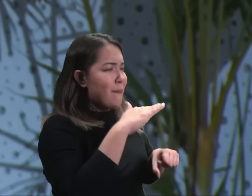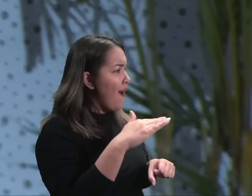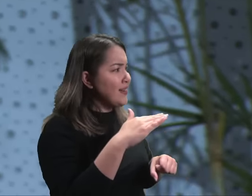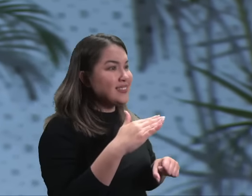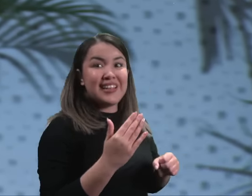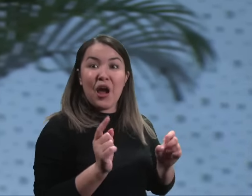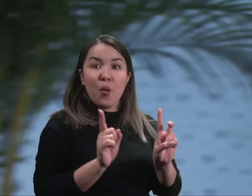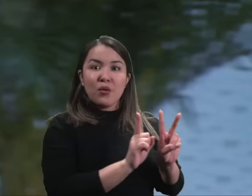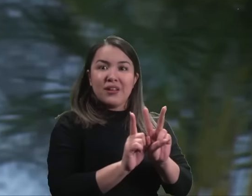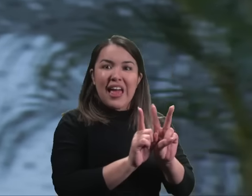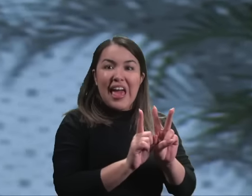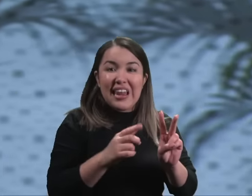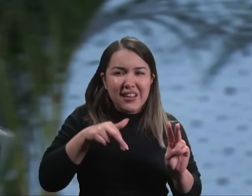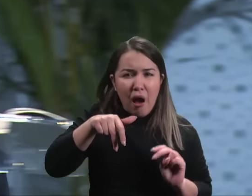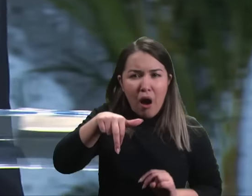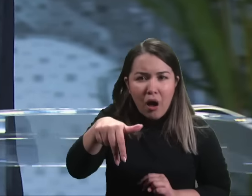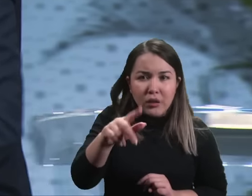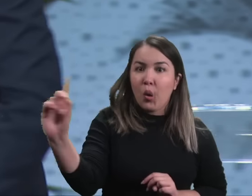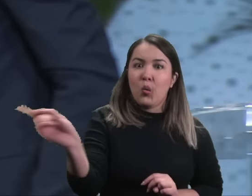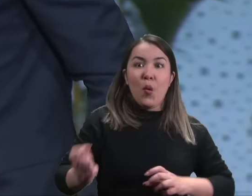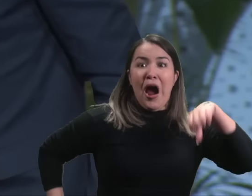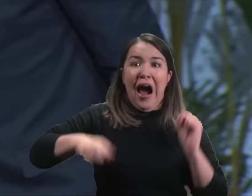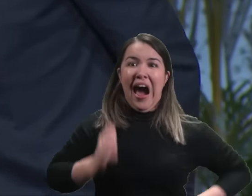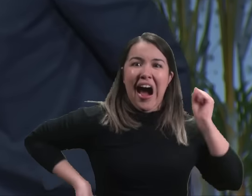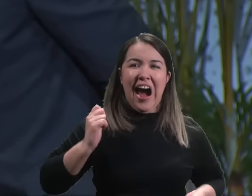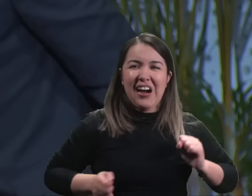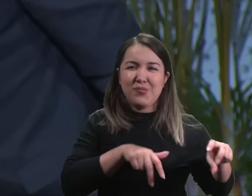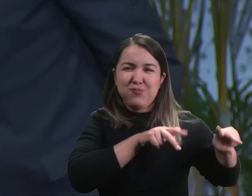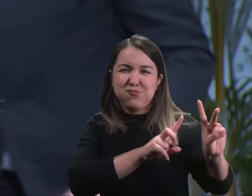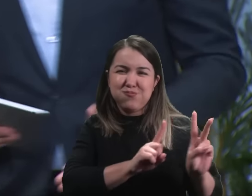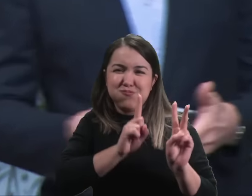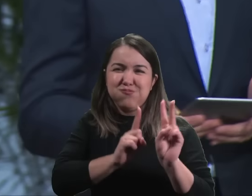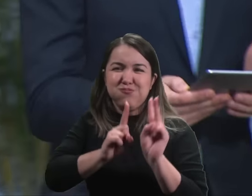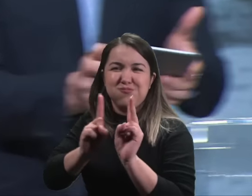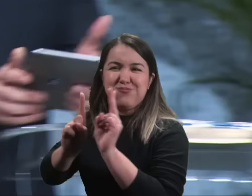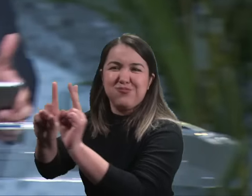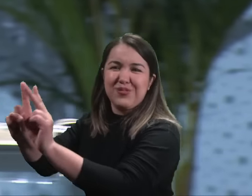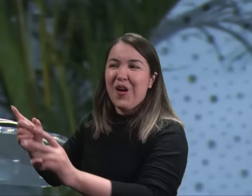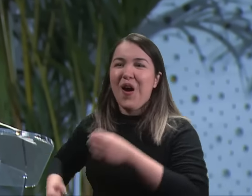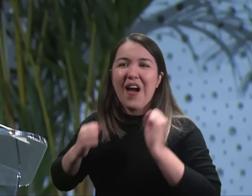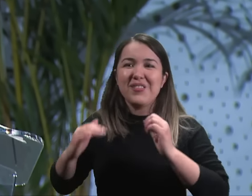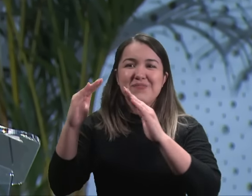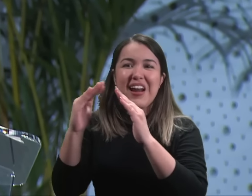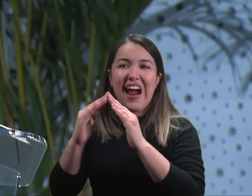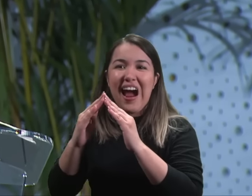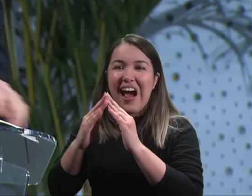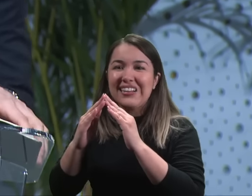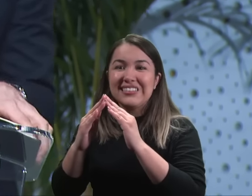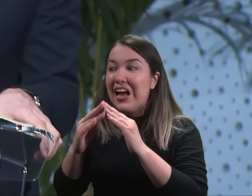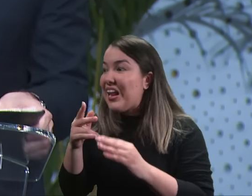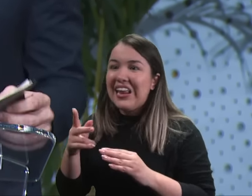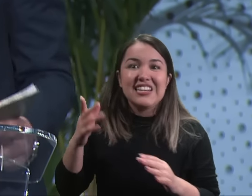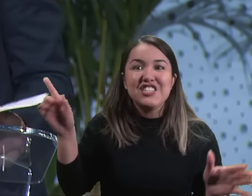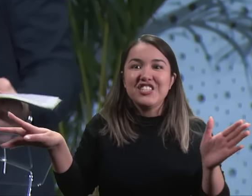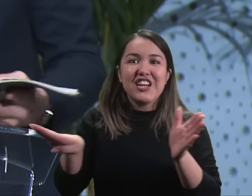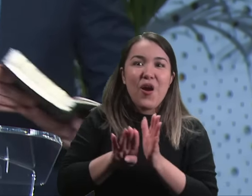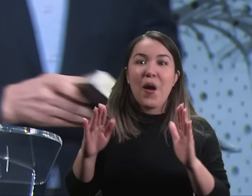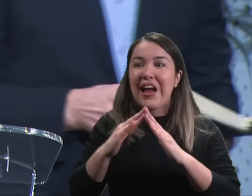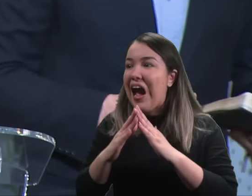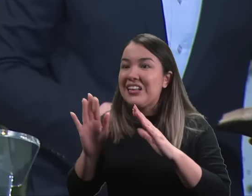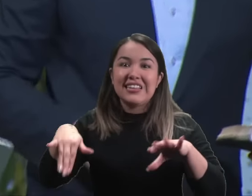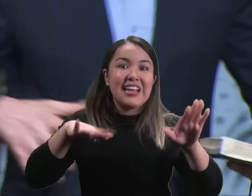eles não estavam mais andando Eles foram correndo para casa e pasmem quando eles chegam na primeira casa e a casa ali tinha Alguns